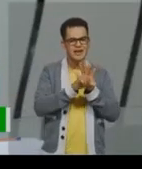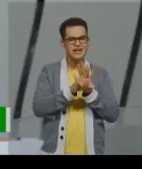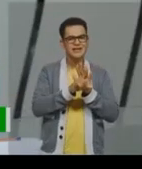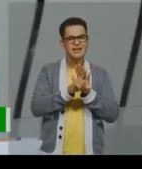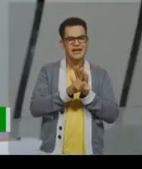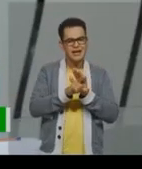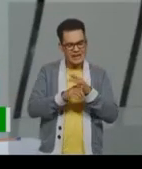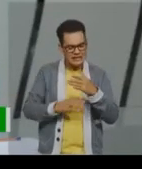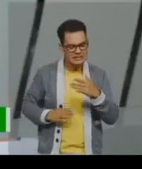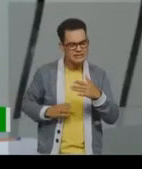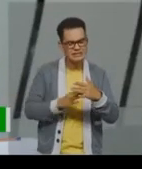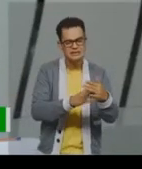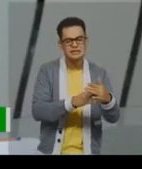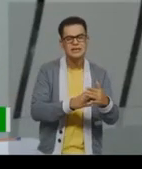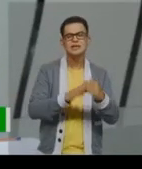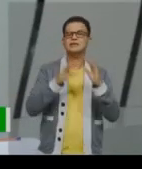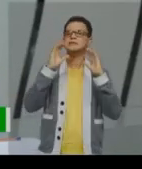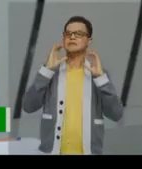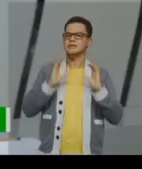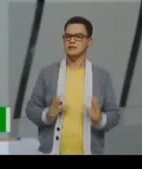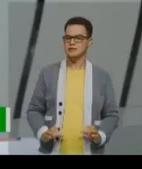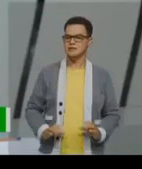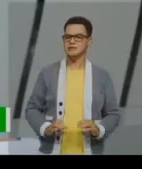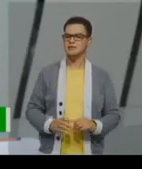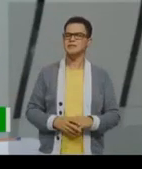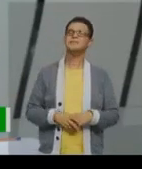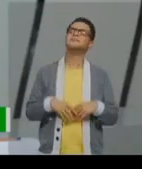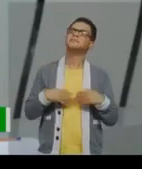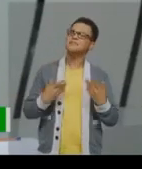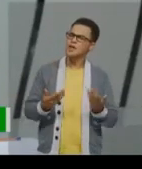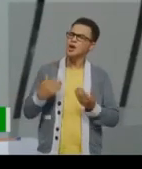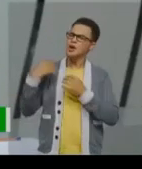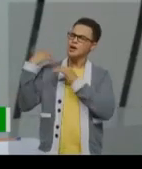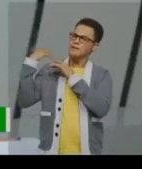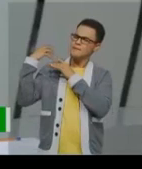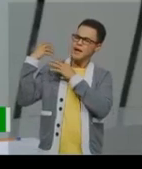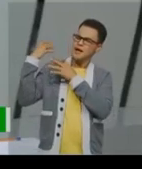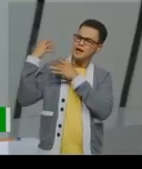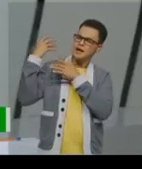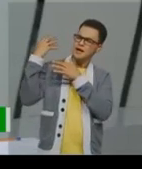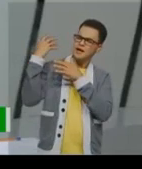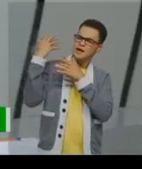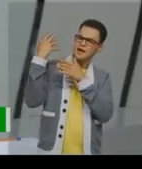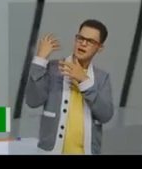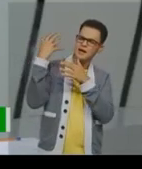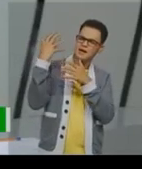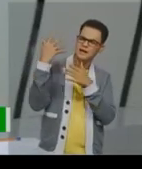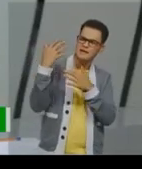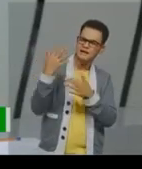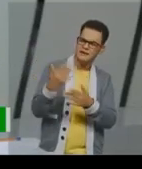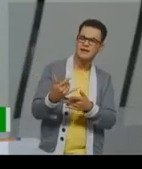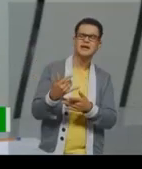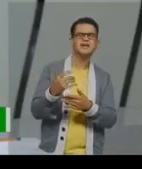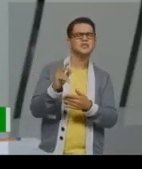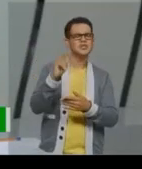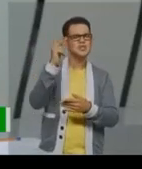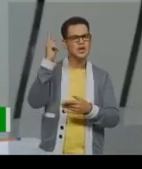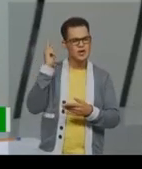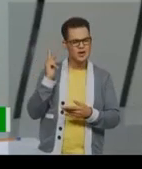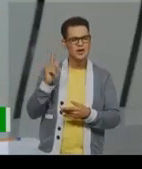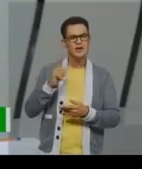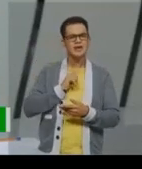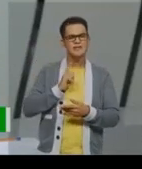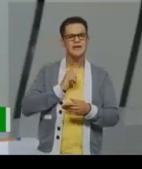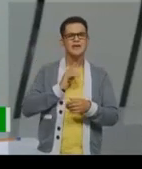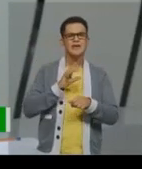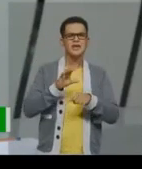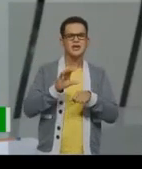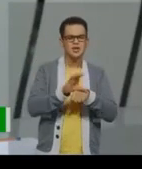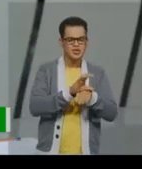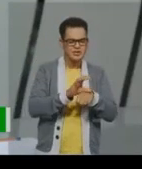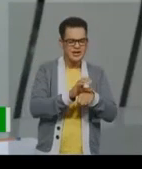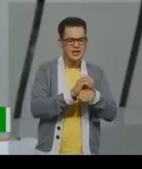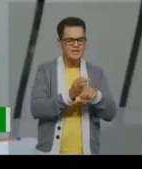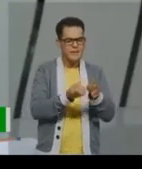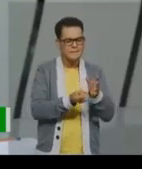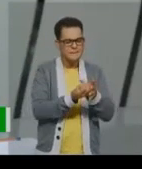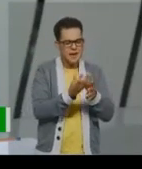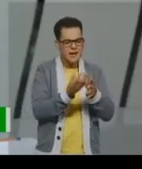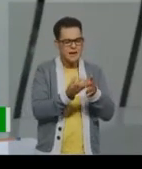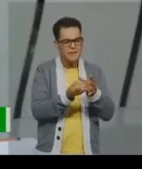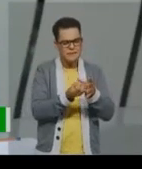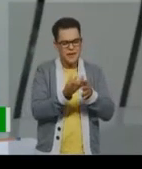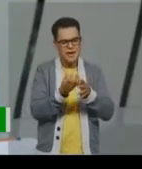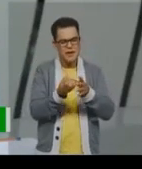da cidadania. Então, ao longo da nossa história, a gente tem várias, né, constituições que permanecem,